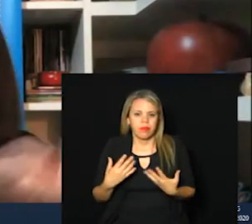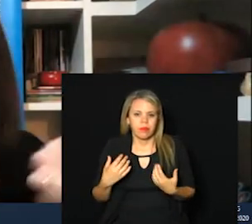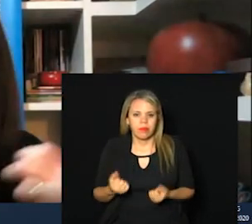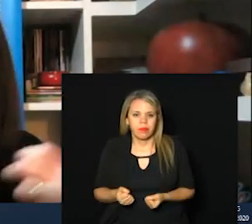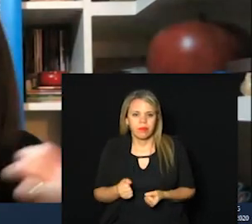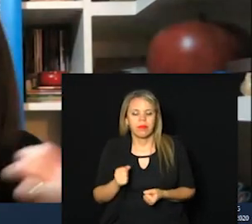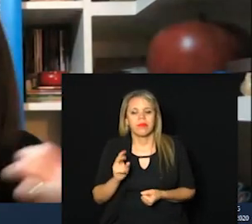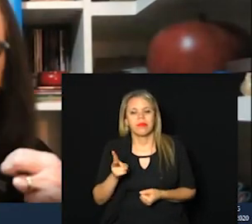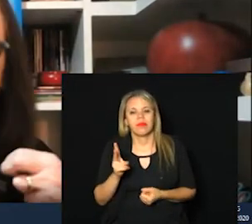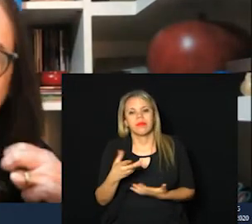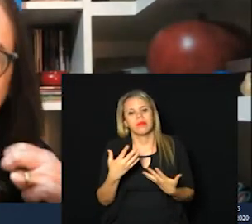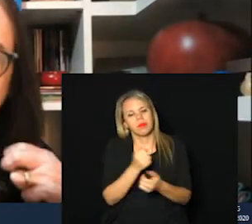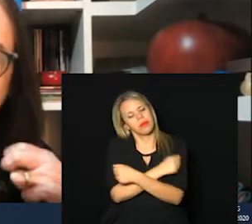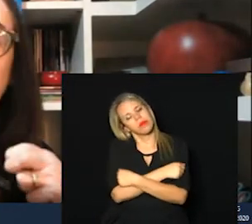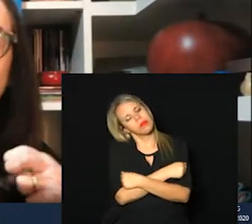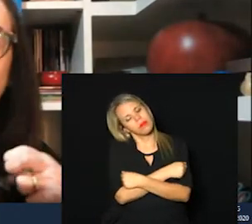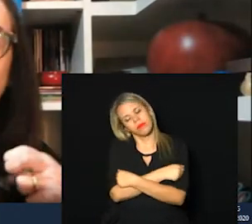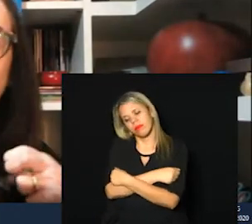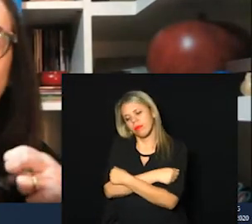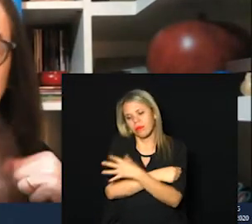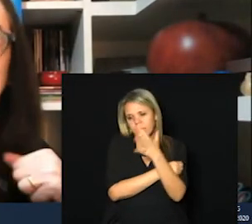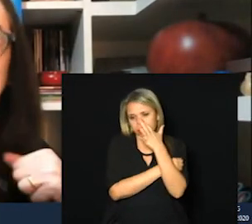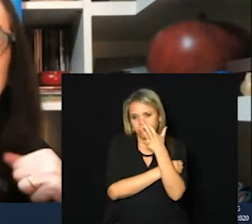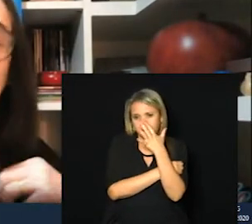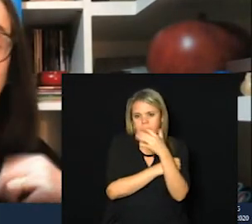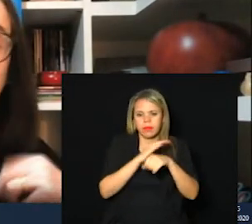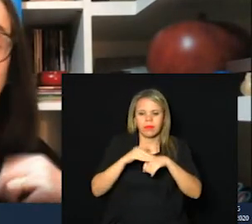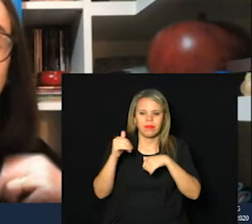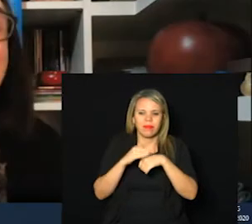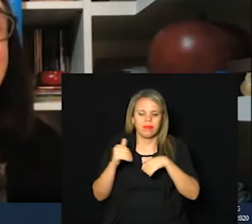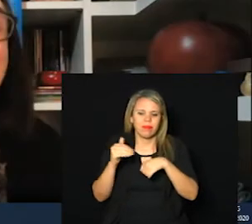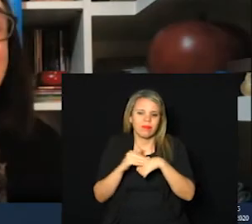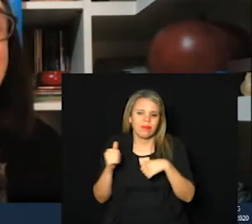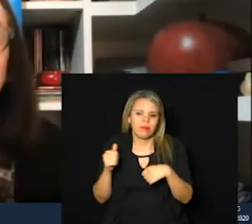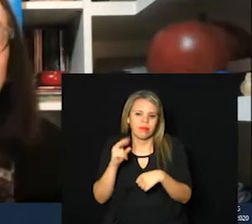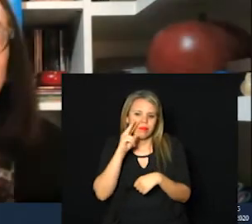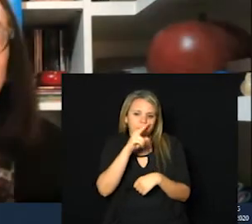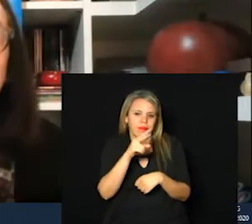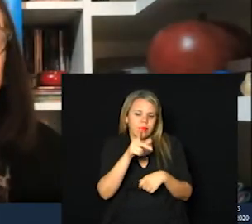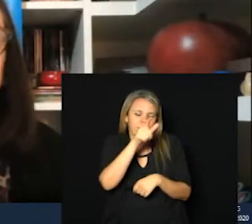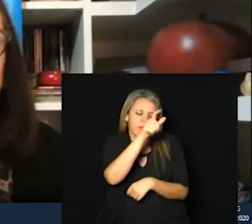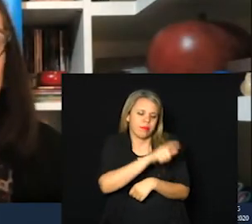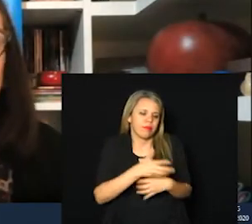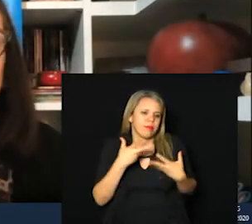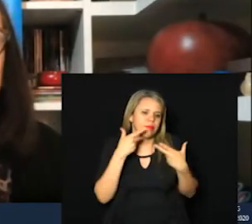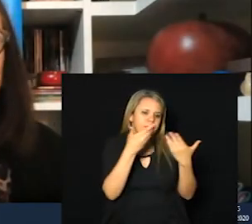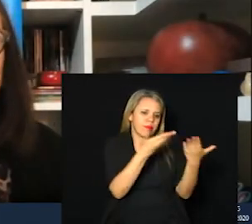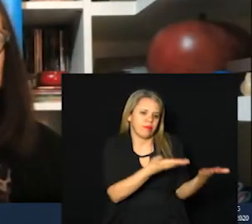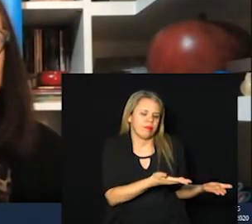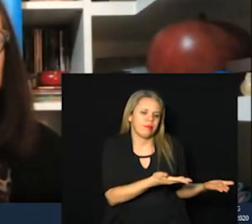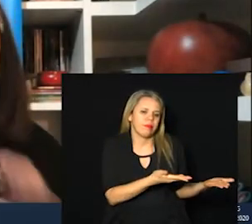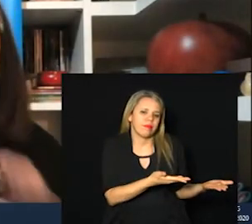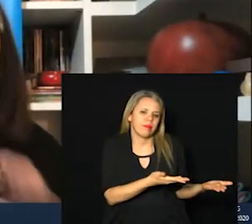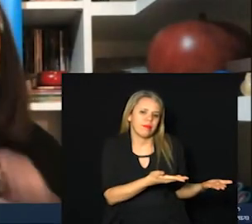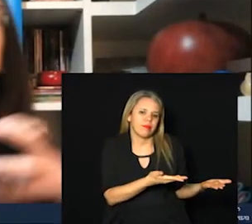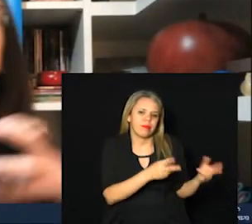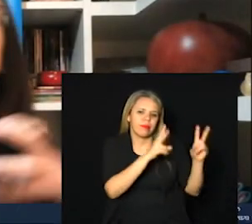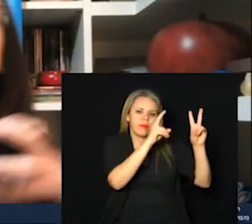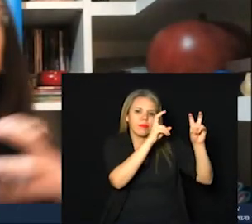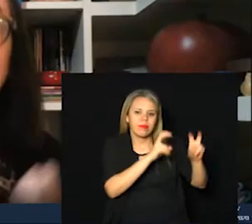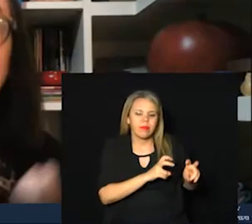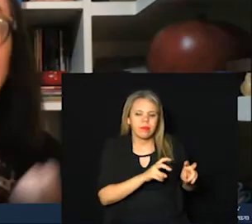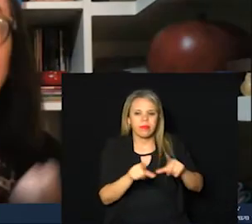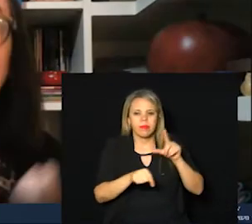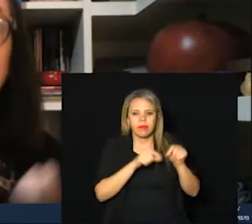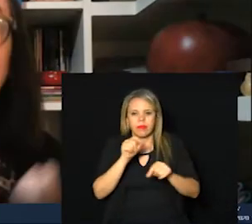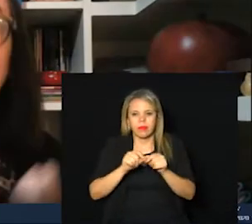muito ela por admiração, por carinho, por ver essa pessoa maravilhosa que ela é e os temas que ela